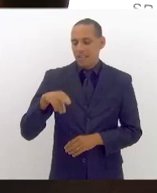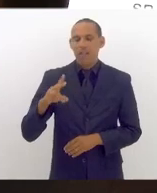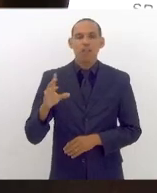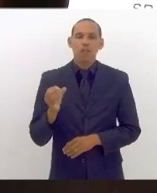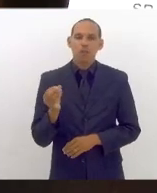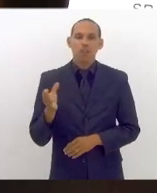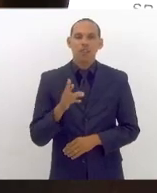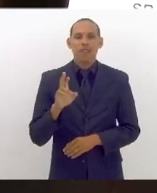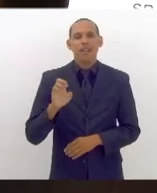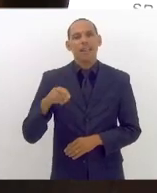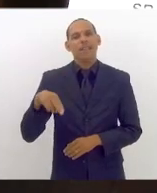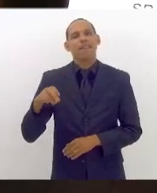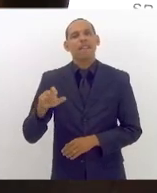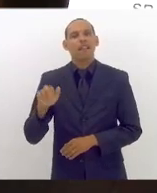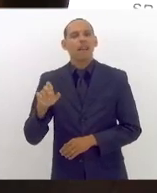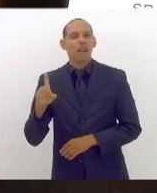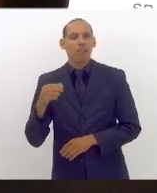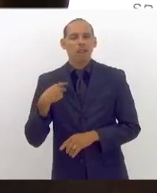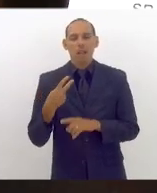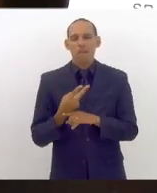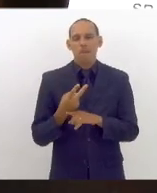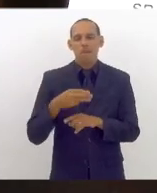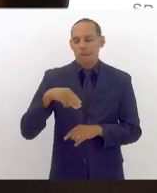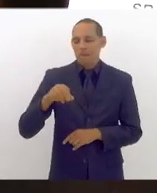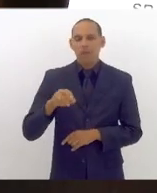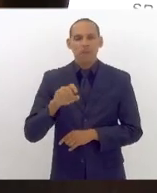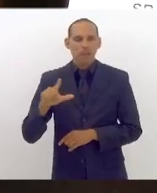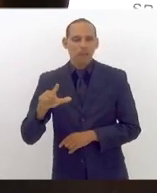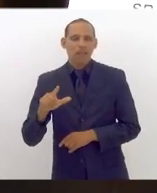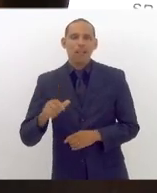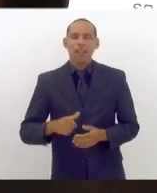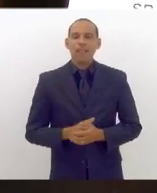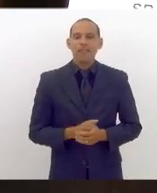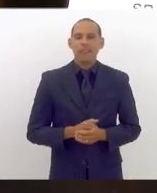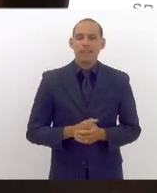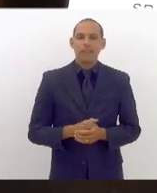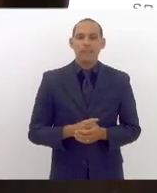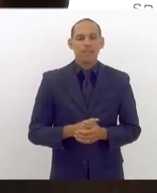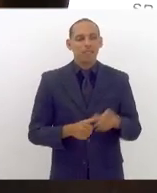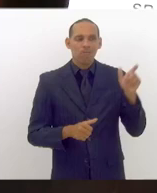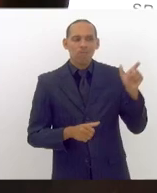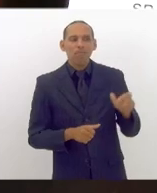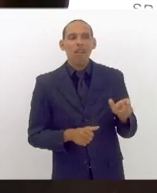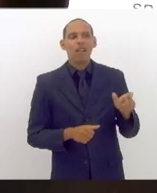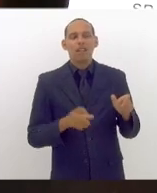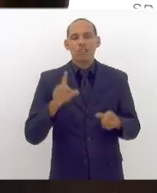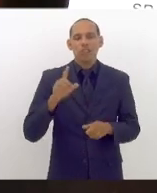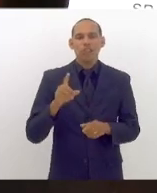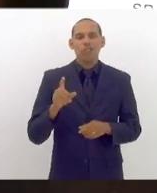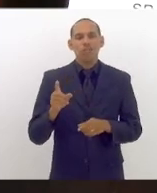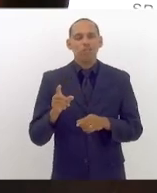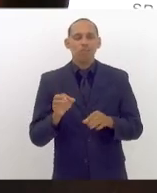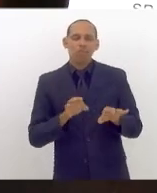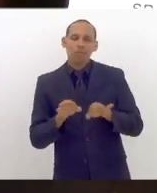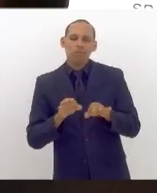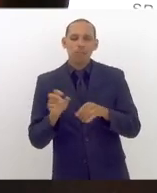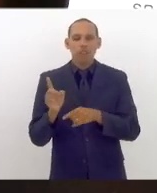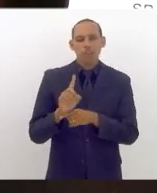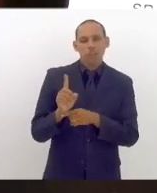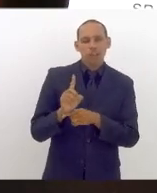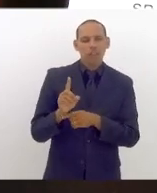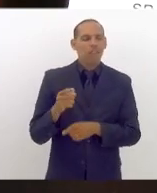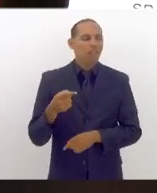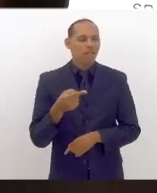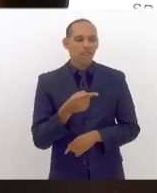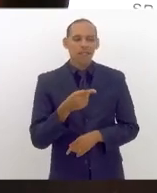o primeiro procurei o Manuel e falei Manoel tô pensando em convidar o Heitor para dirigir o Arcanjo coisa e tal aí ele falou olha o Heitor tá viajando agora